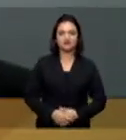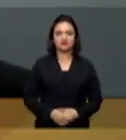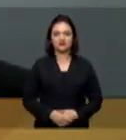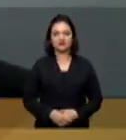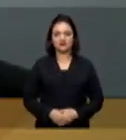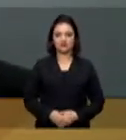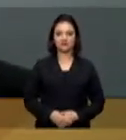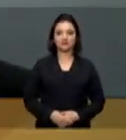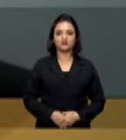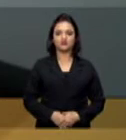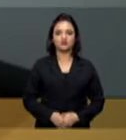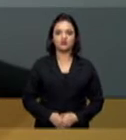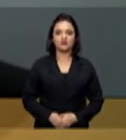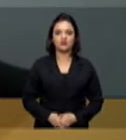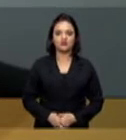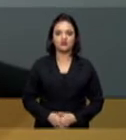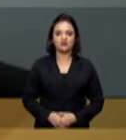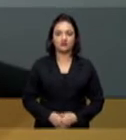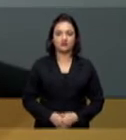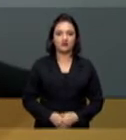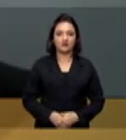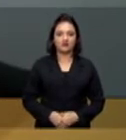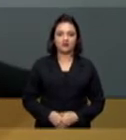meu presidente.